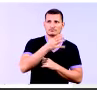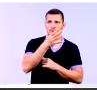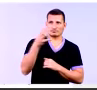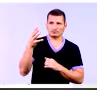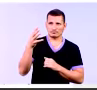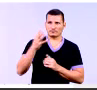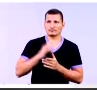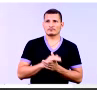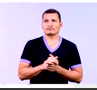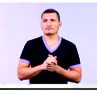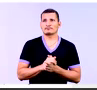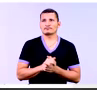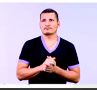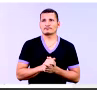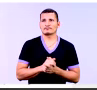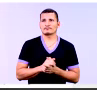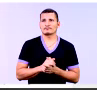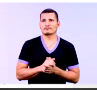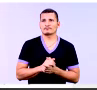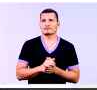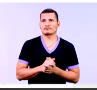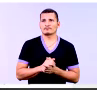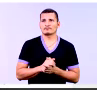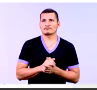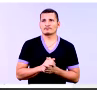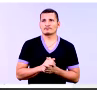criada uma tabela aqui.